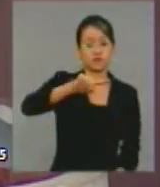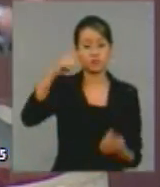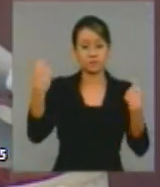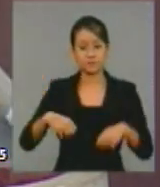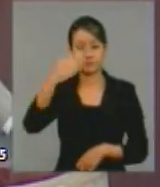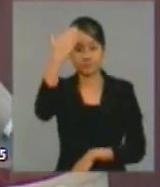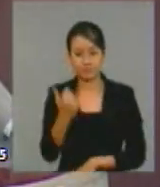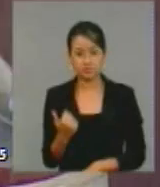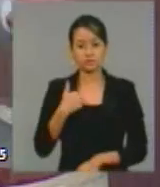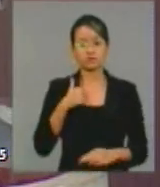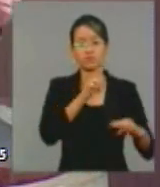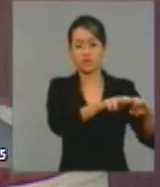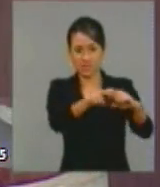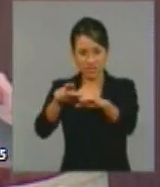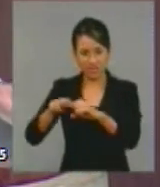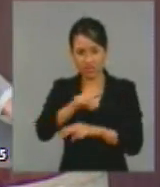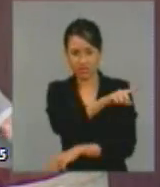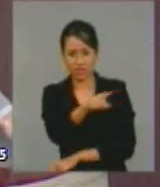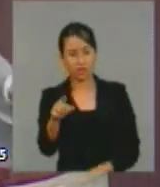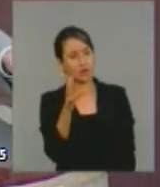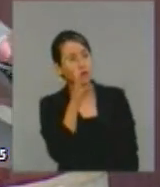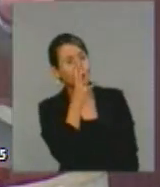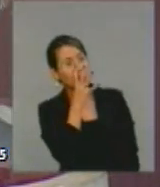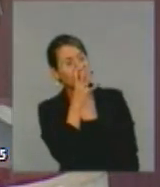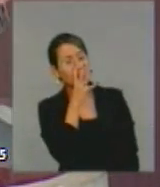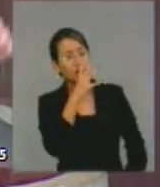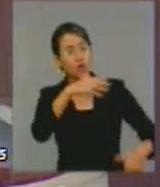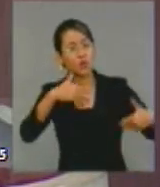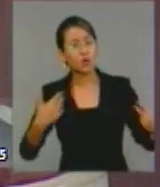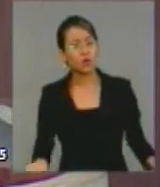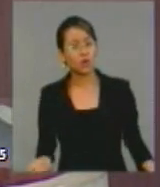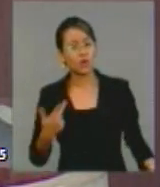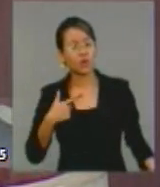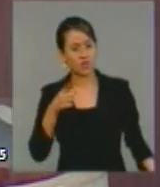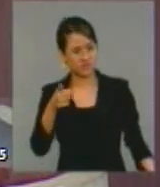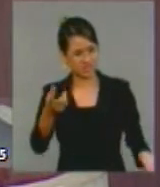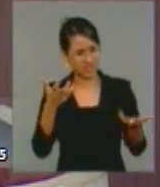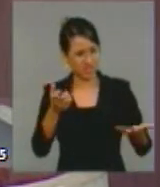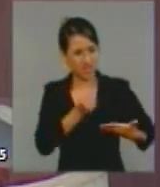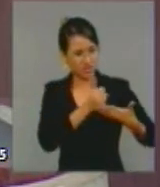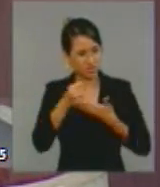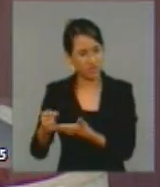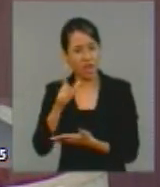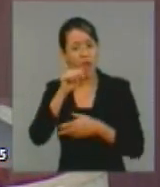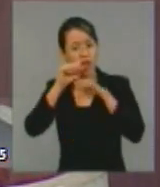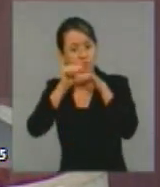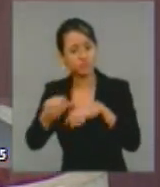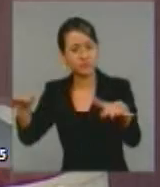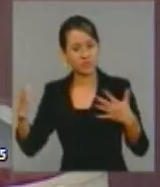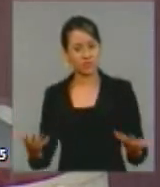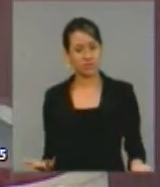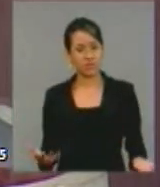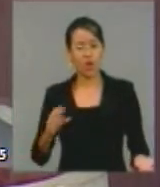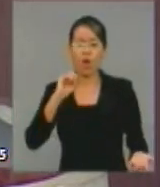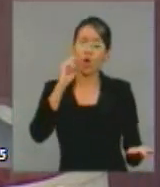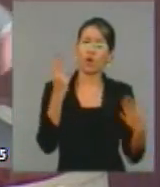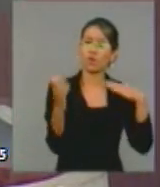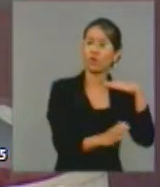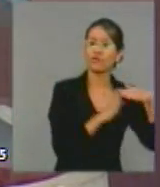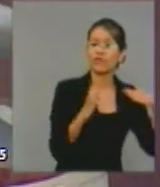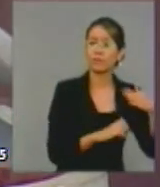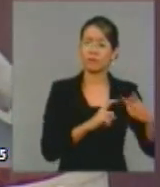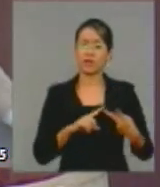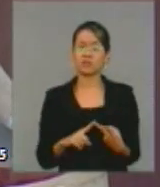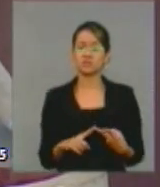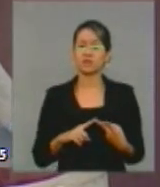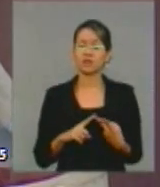de que lado está. Porque vai ter um momento que vai dizer o seguinte, olha, a água vai para a grande indústria, para a agroindústria